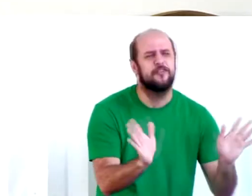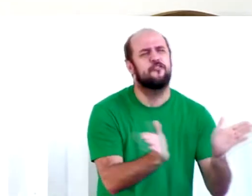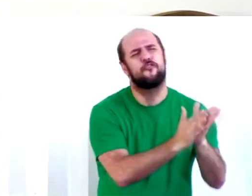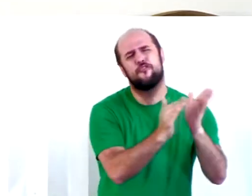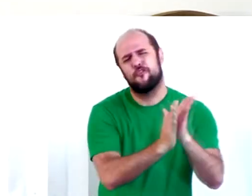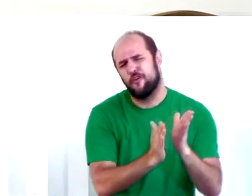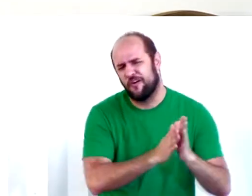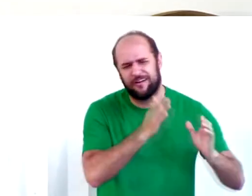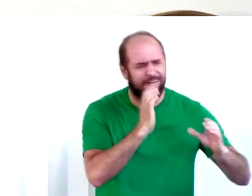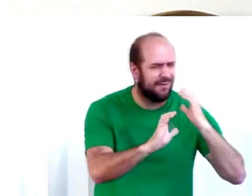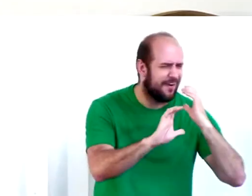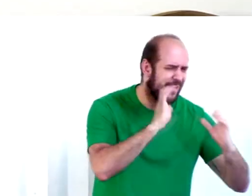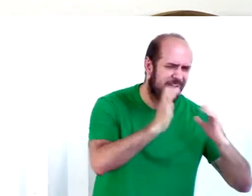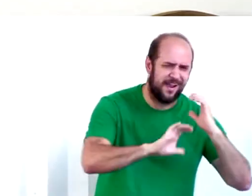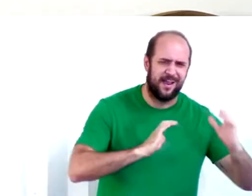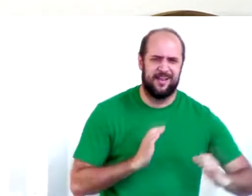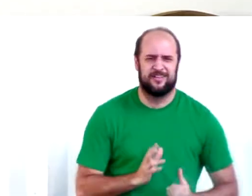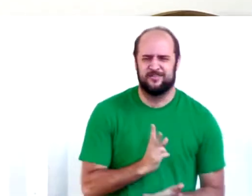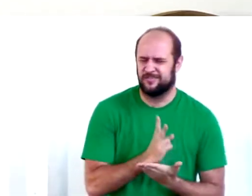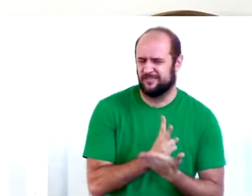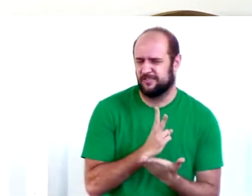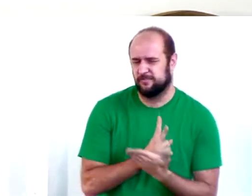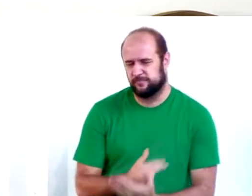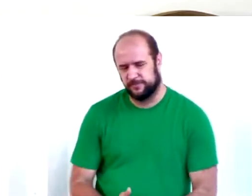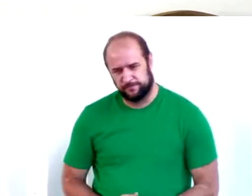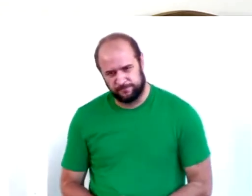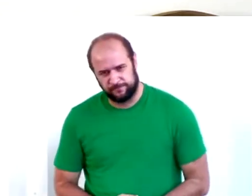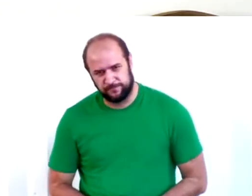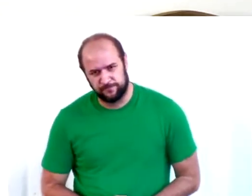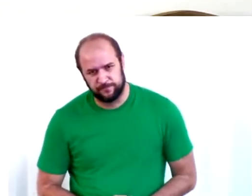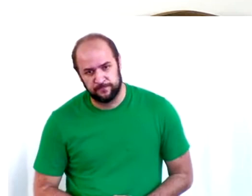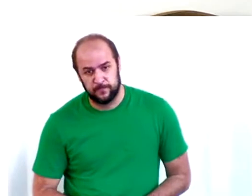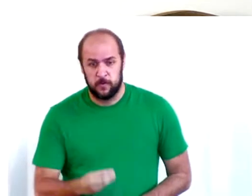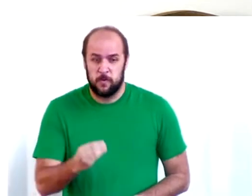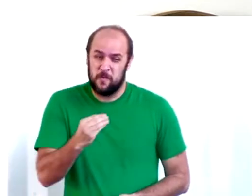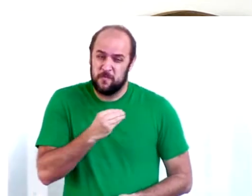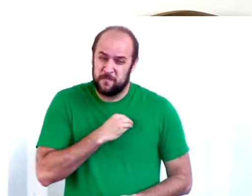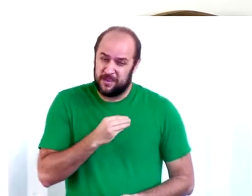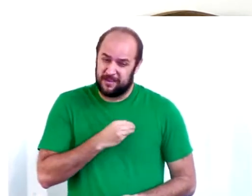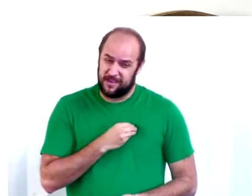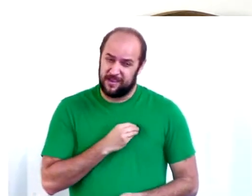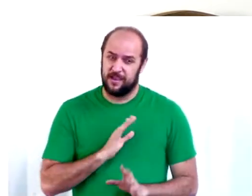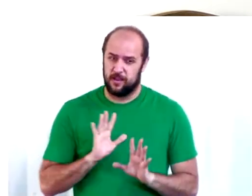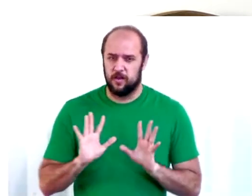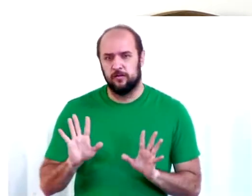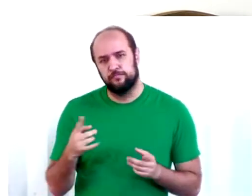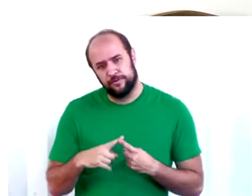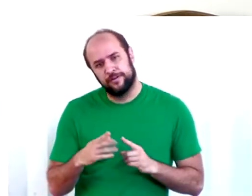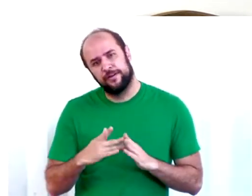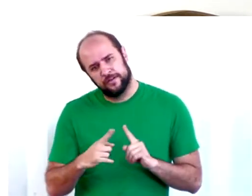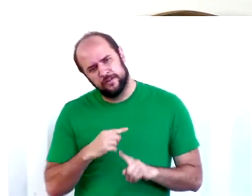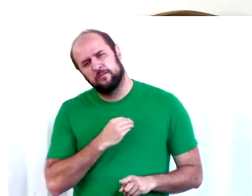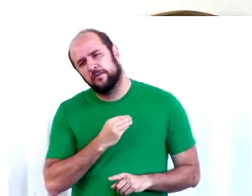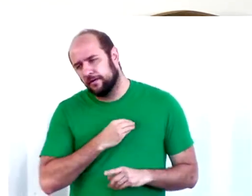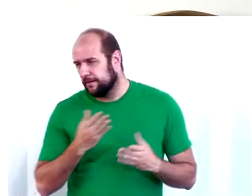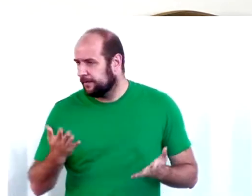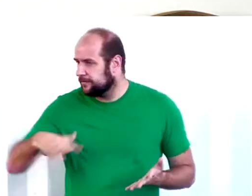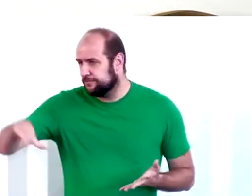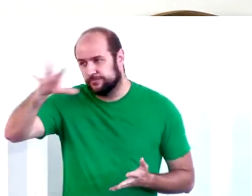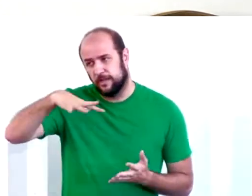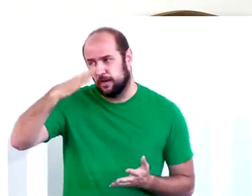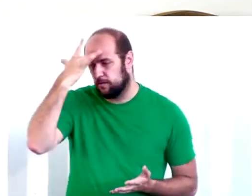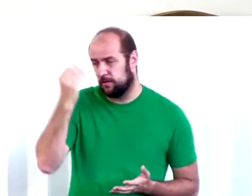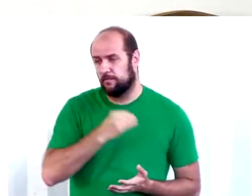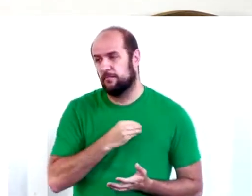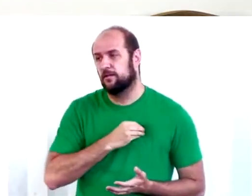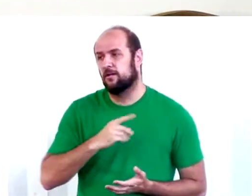vivia. Essa é a igreja primitiva. Na hora dos pecados, porque a igreja comete pecados, todos nós cometemos